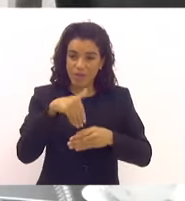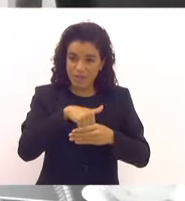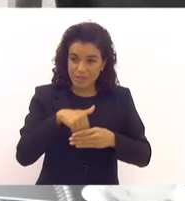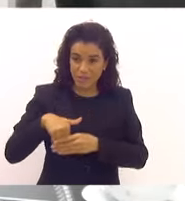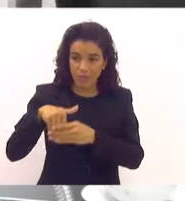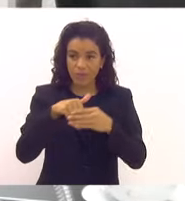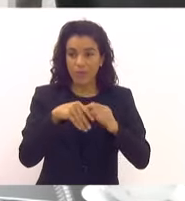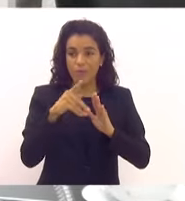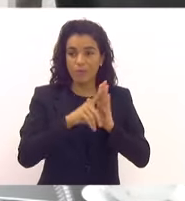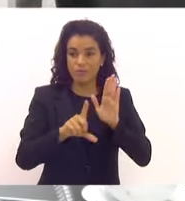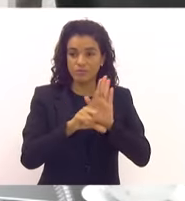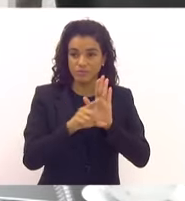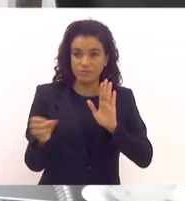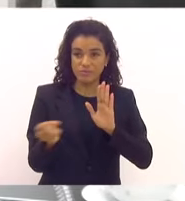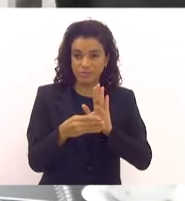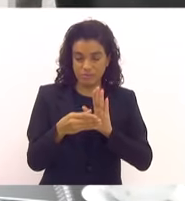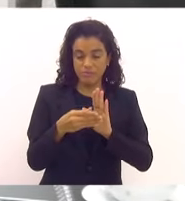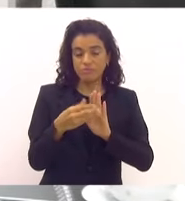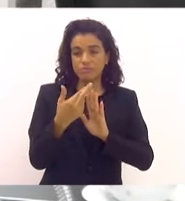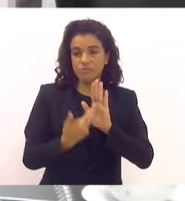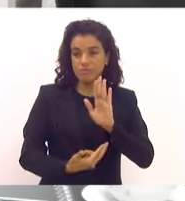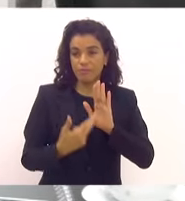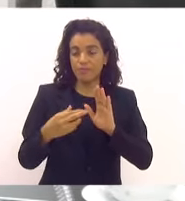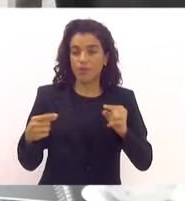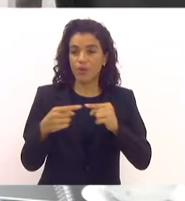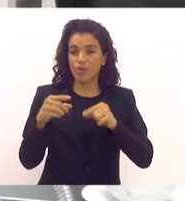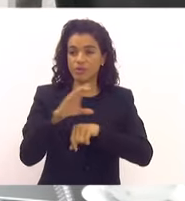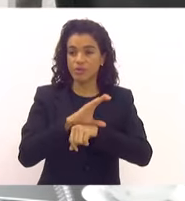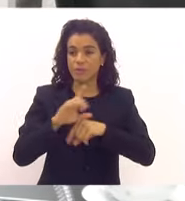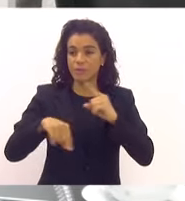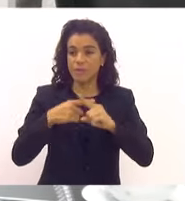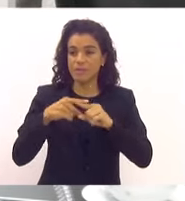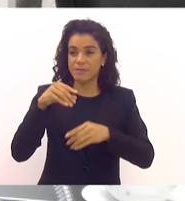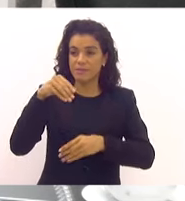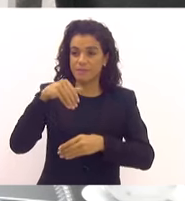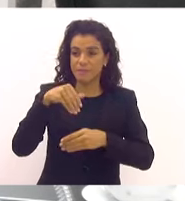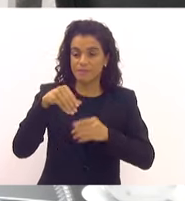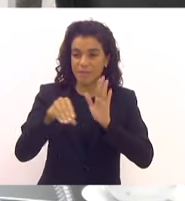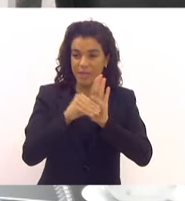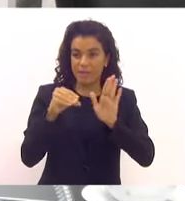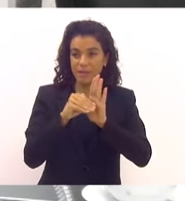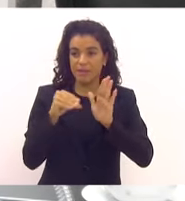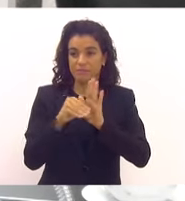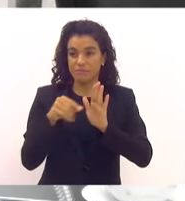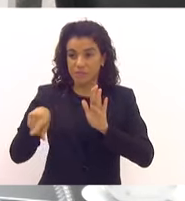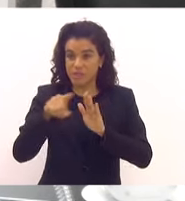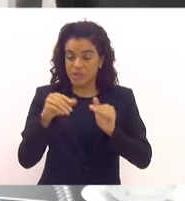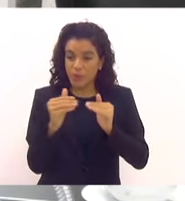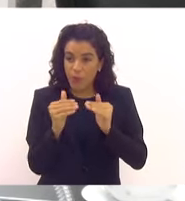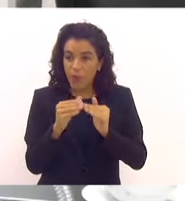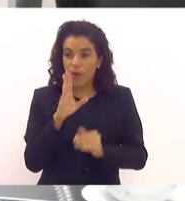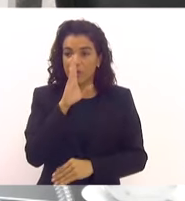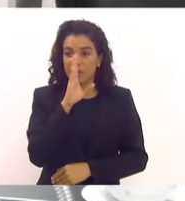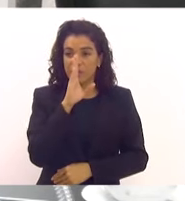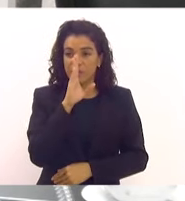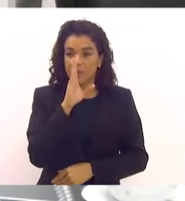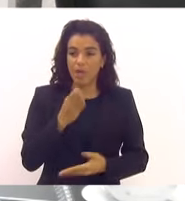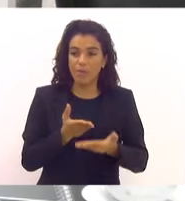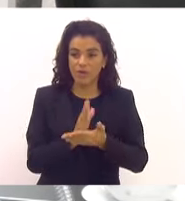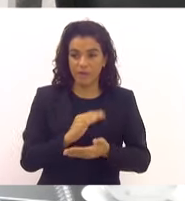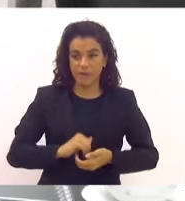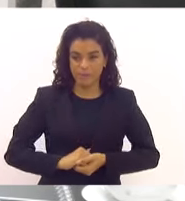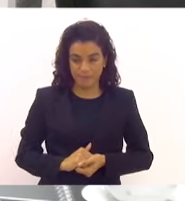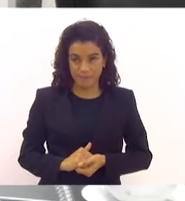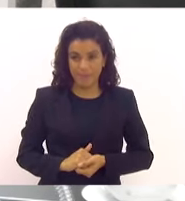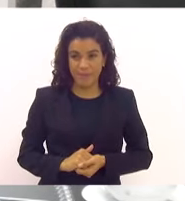o projeto do novo relator, deputado Serafini, pela constitucionalidade com emenda. Os senhores que aprovam, permaneçam como estão.